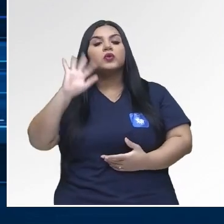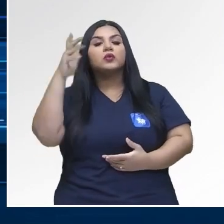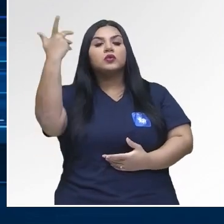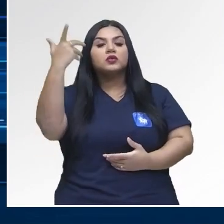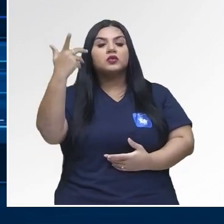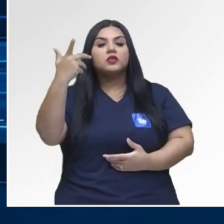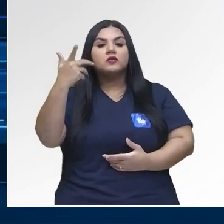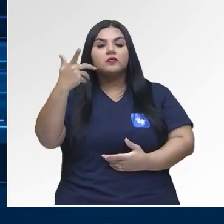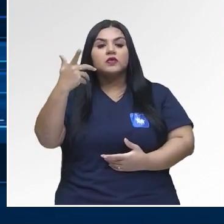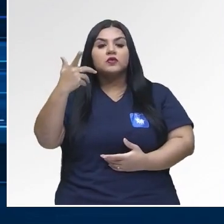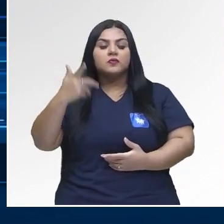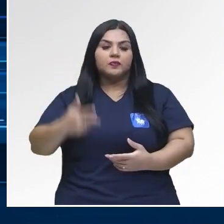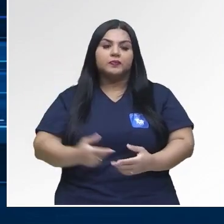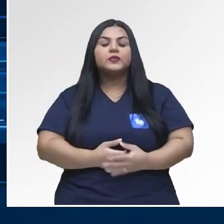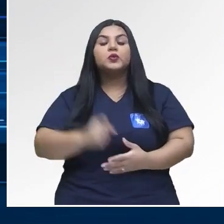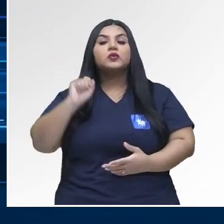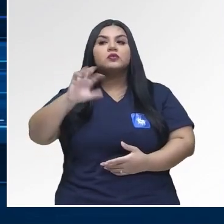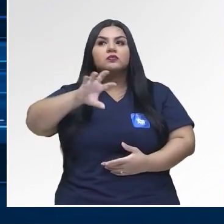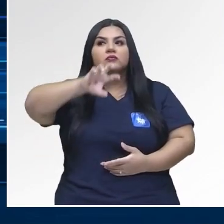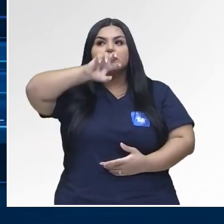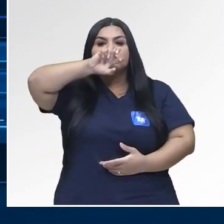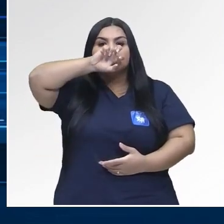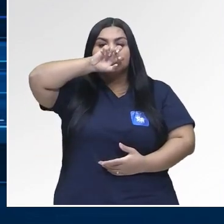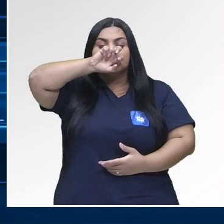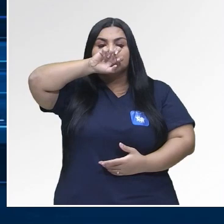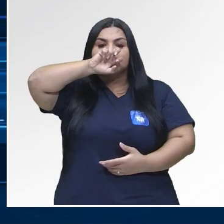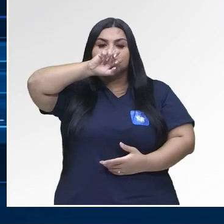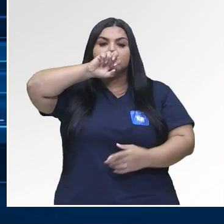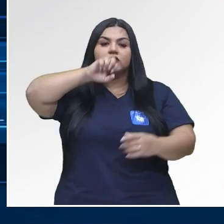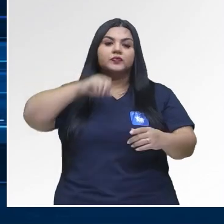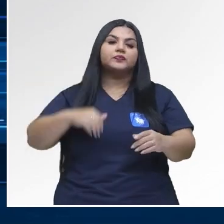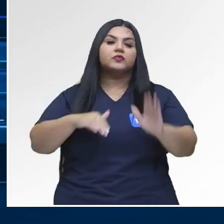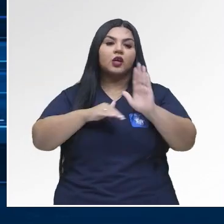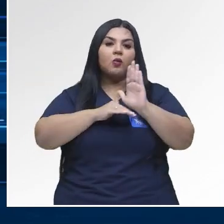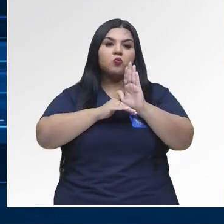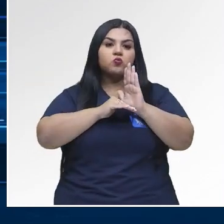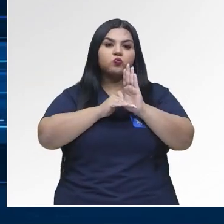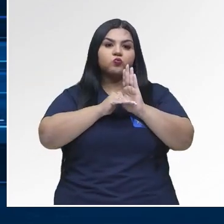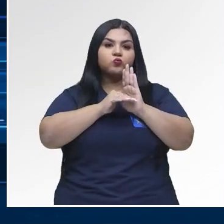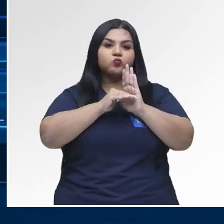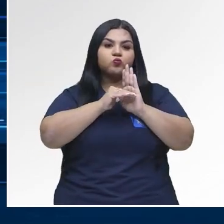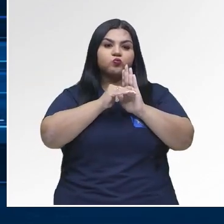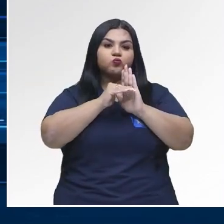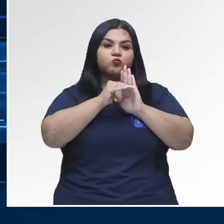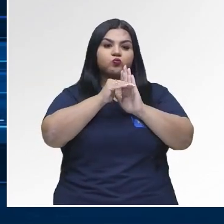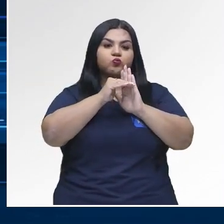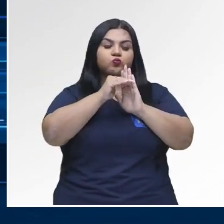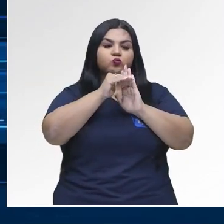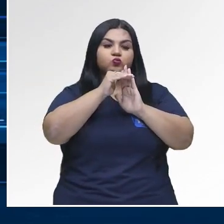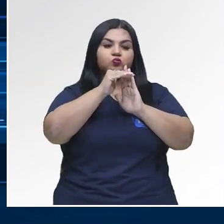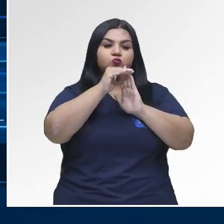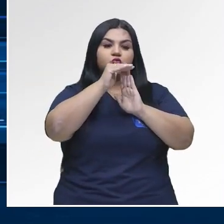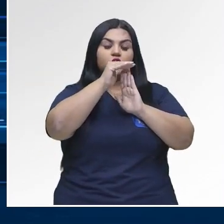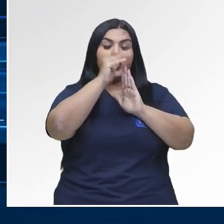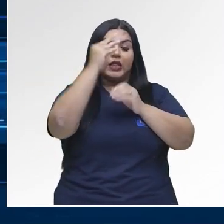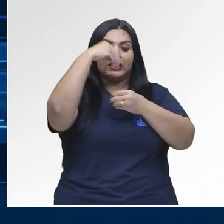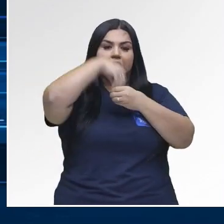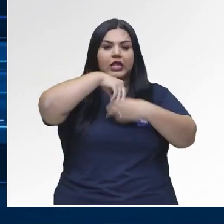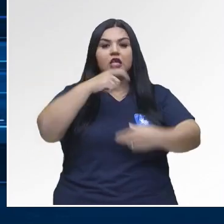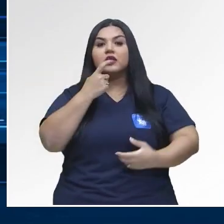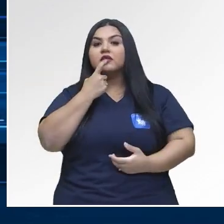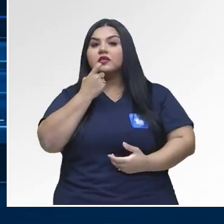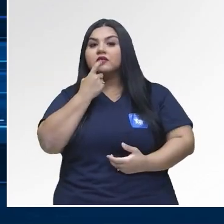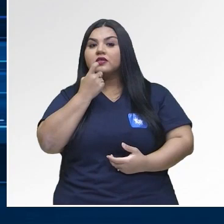gente prende a respiração? Aumenta a quantidade de gás carbônico no meu sangue, né? Afinal, eu prendi